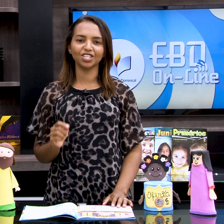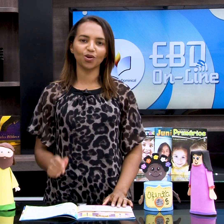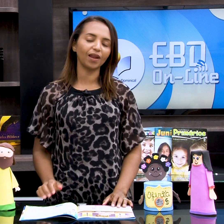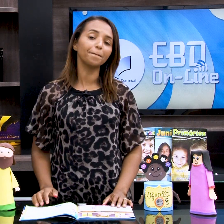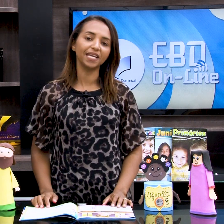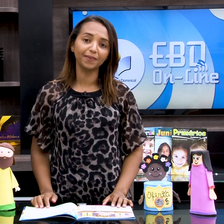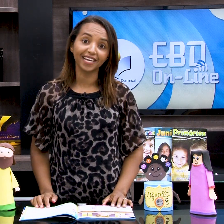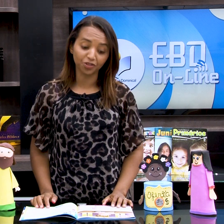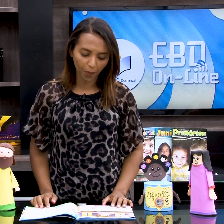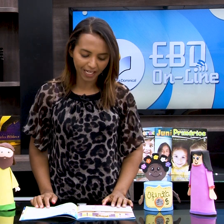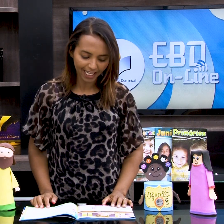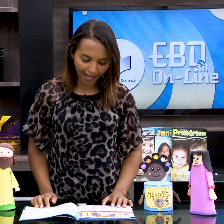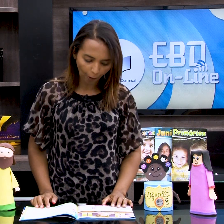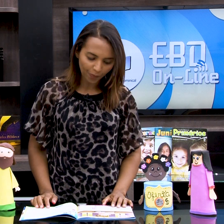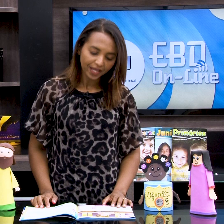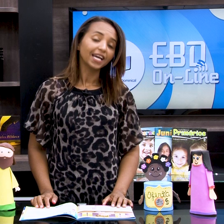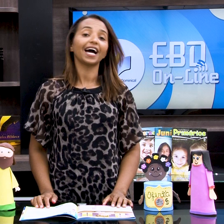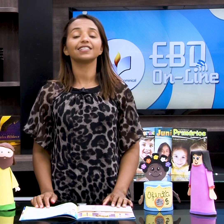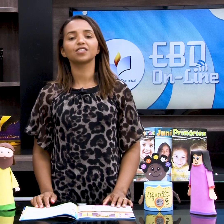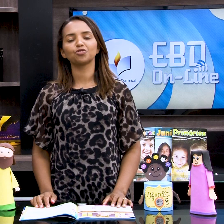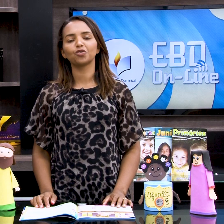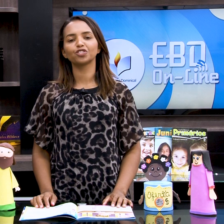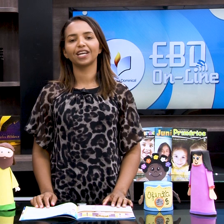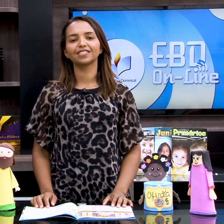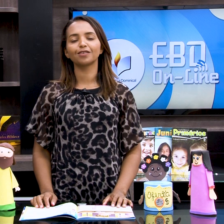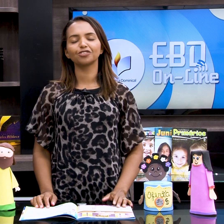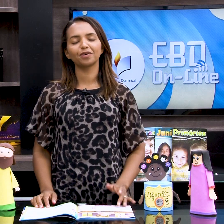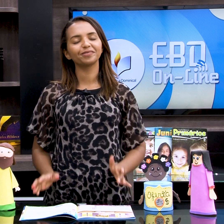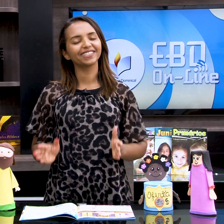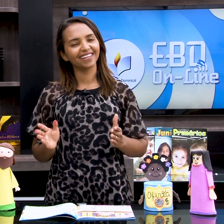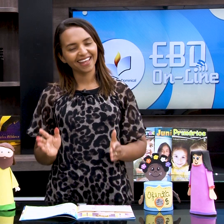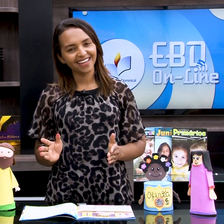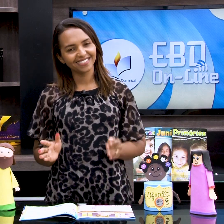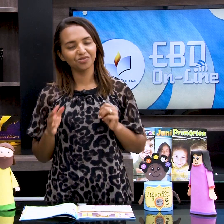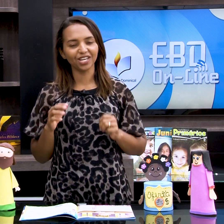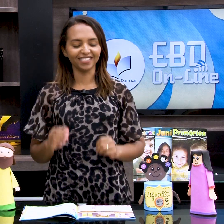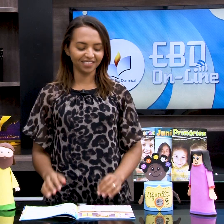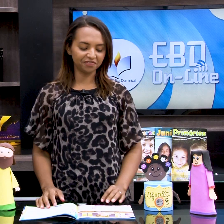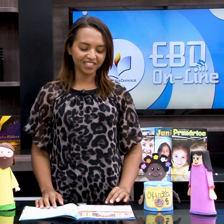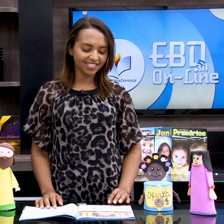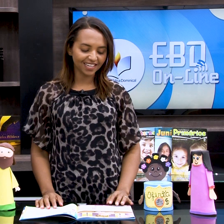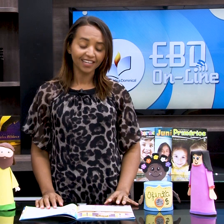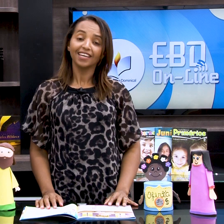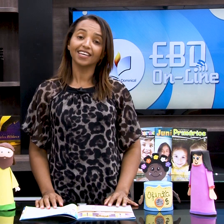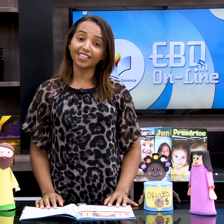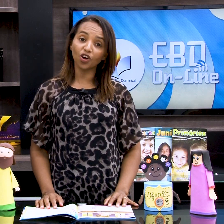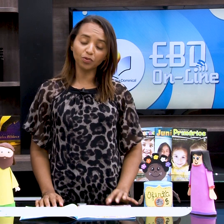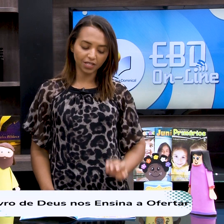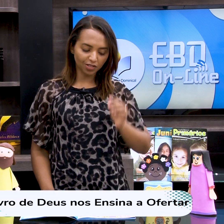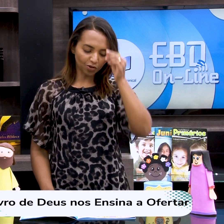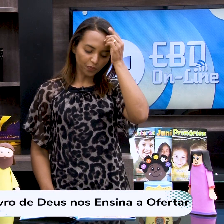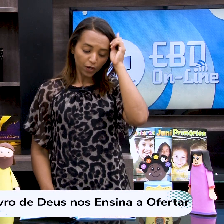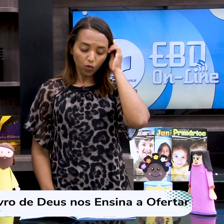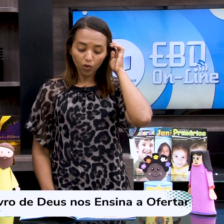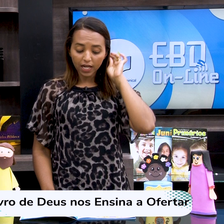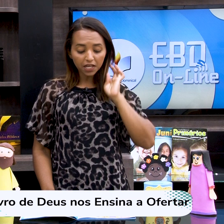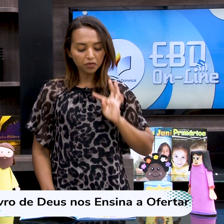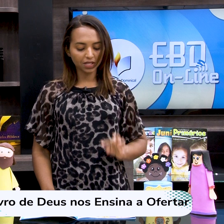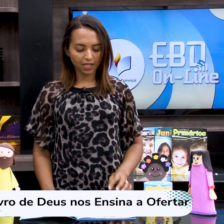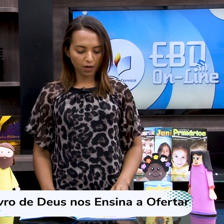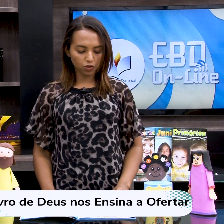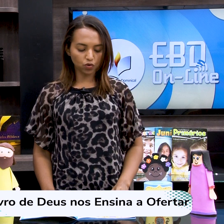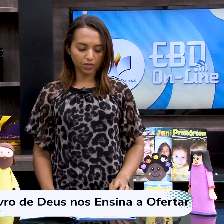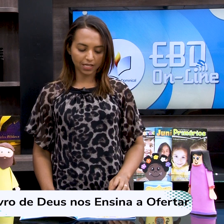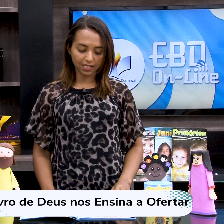semana da escola bíblica dominical a lição de hoje é a lição de número 13 do jardim de infância que tem como título o